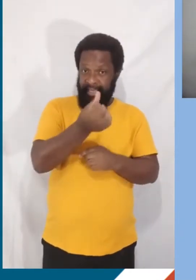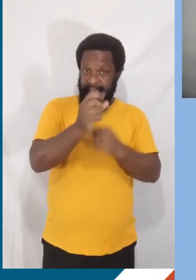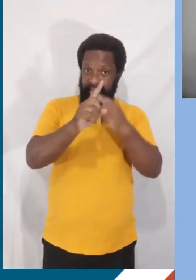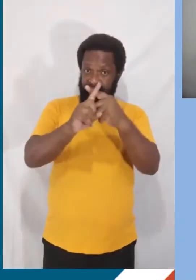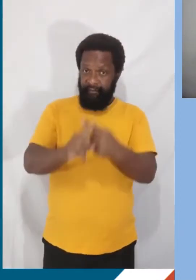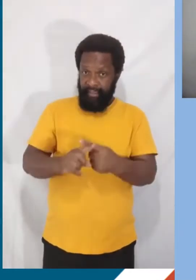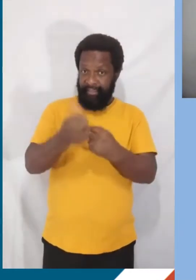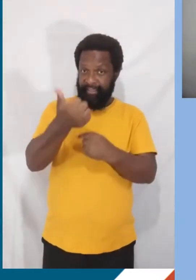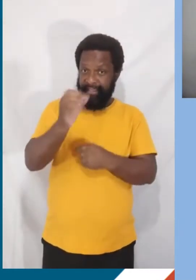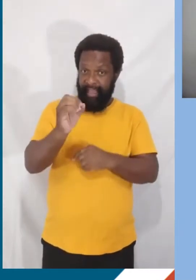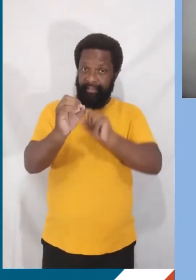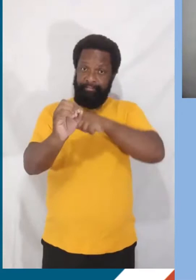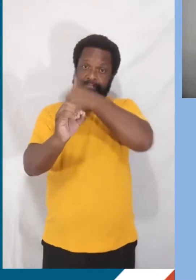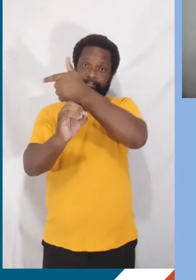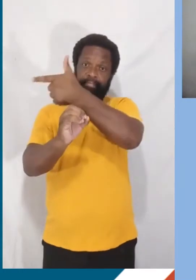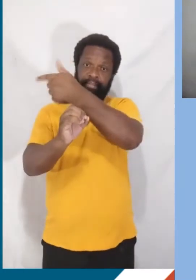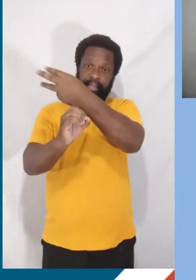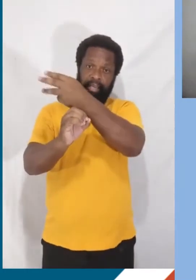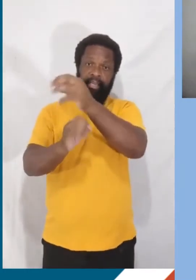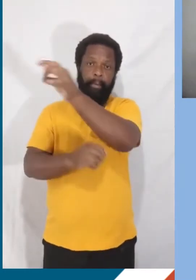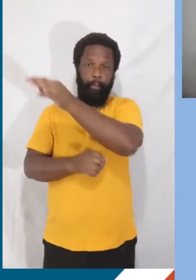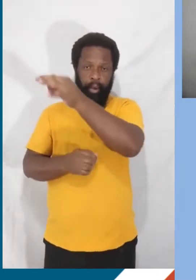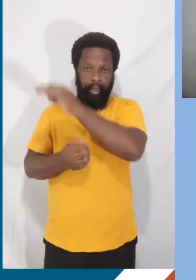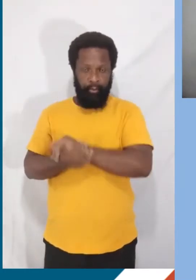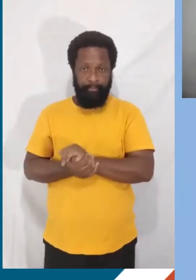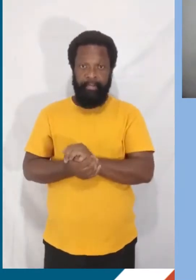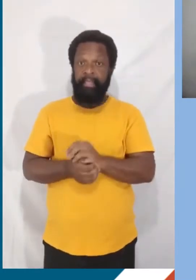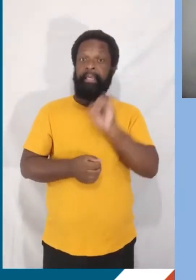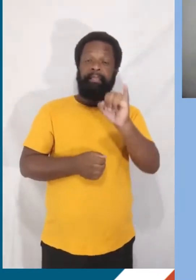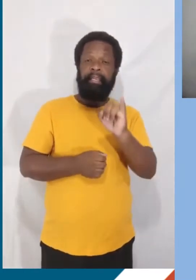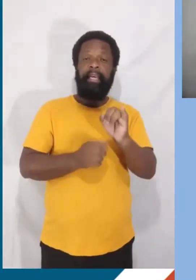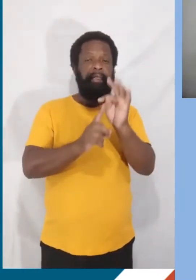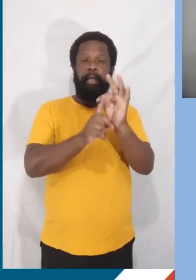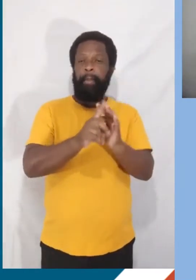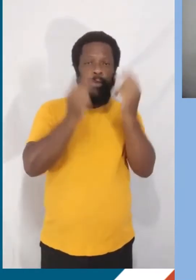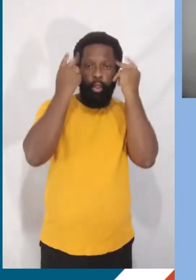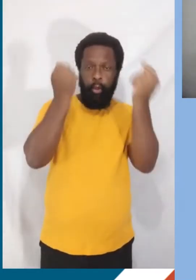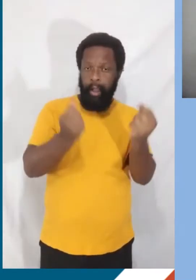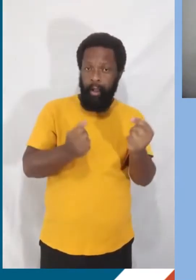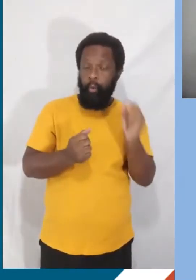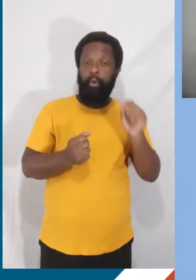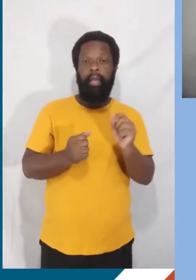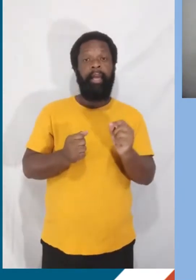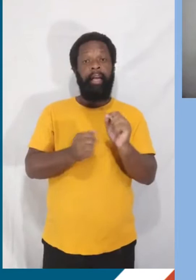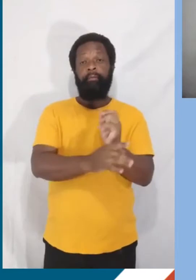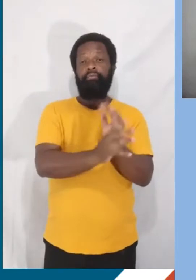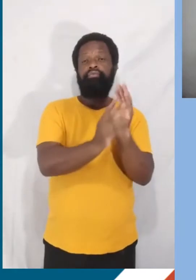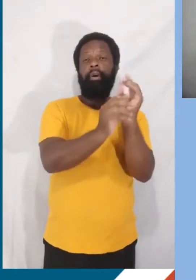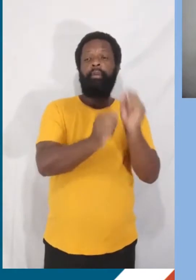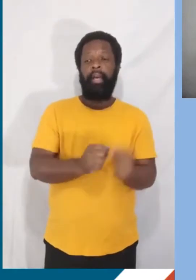23 moléculas. E se for na condição normal de temperatura e pressão, na CNTP, vai corresponder, se o composto for um gás,